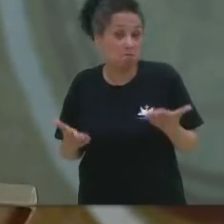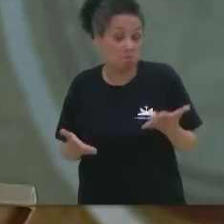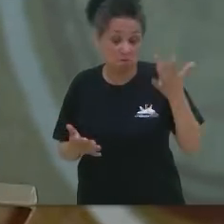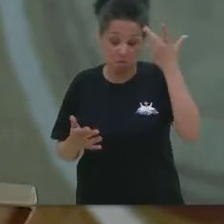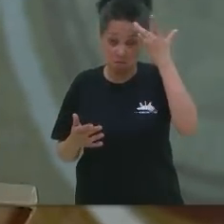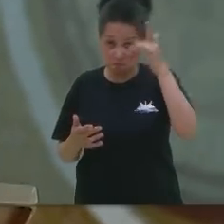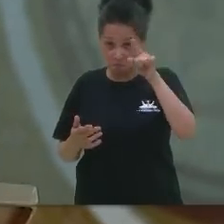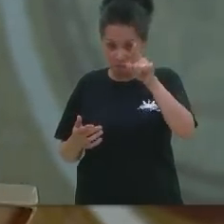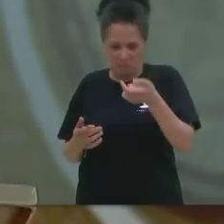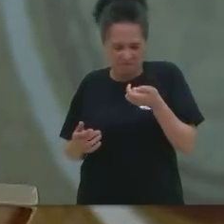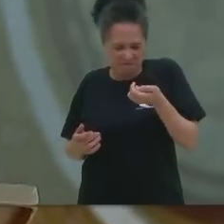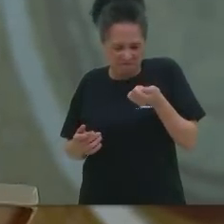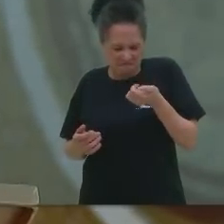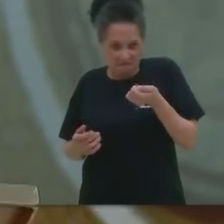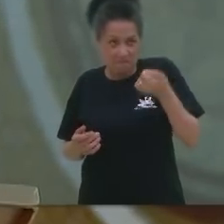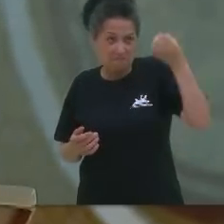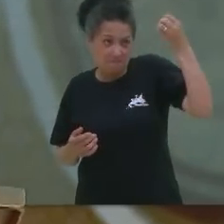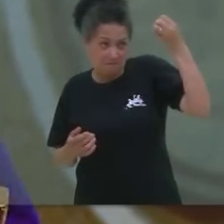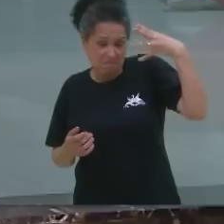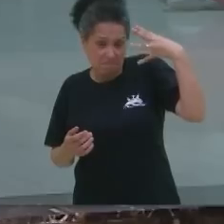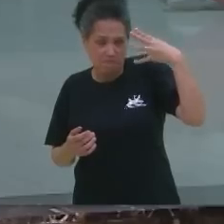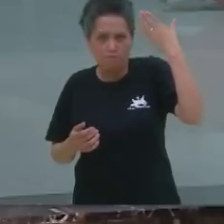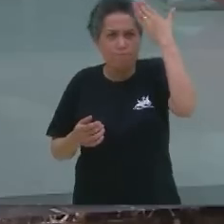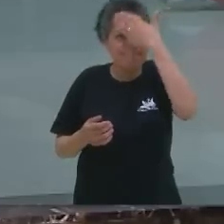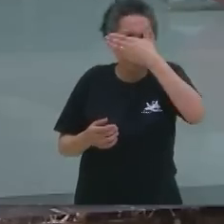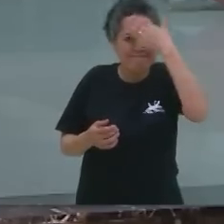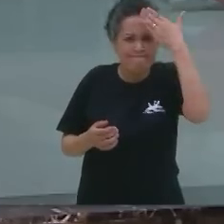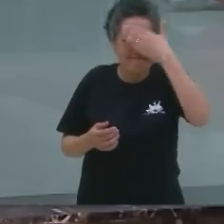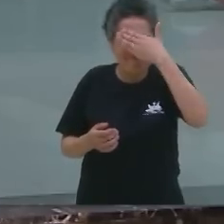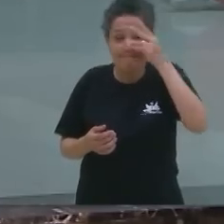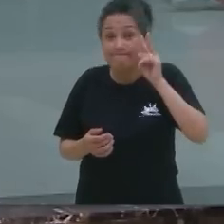está enxergando, mas desperte,